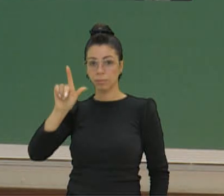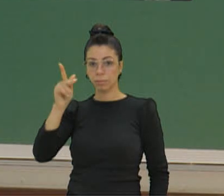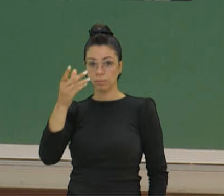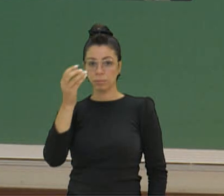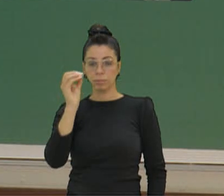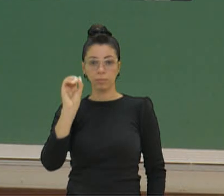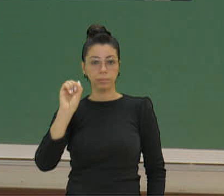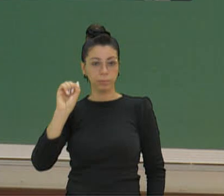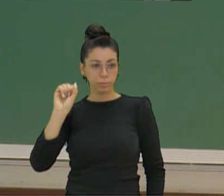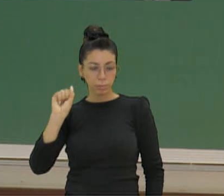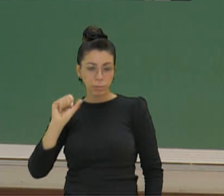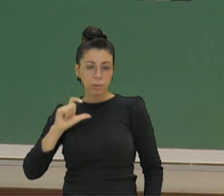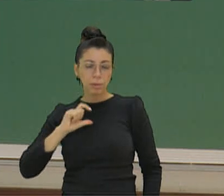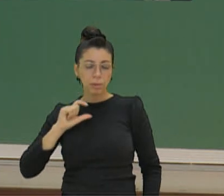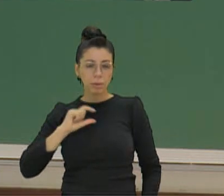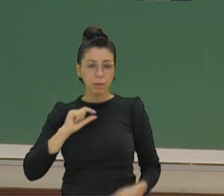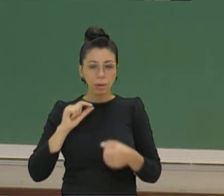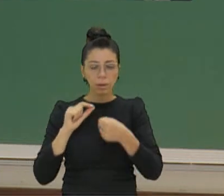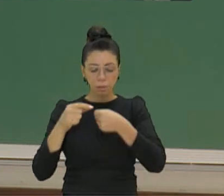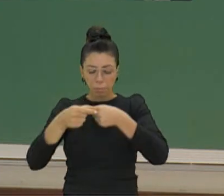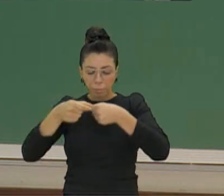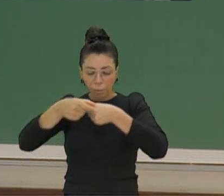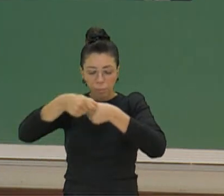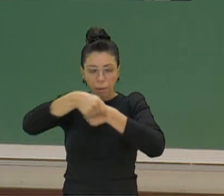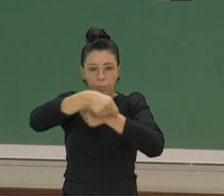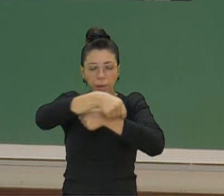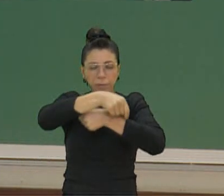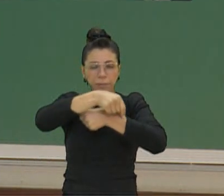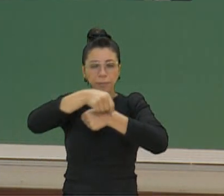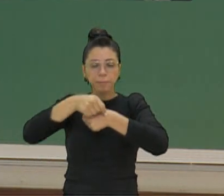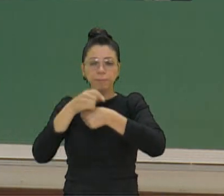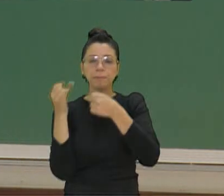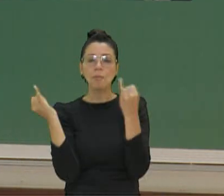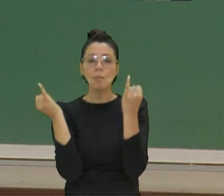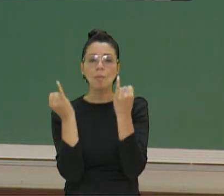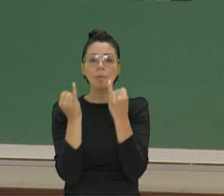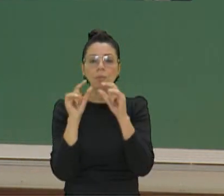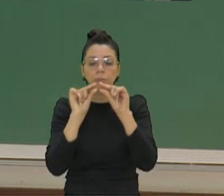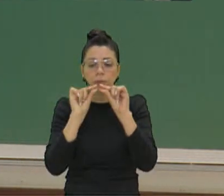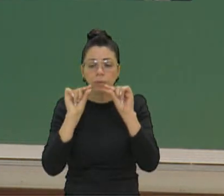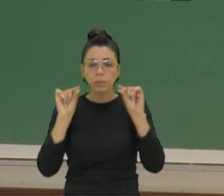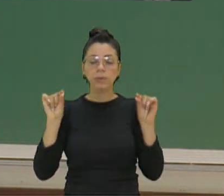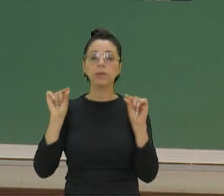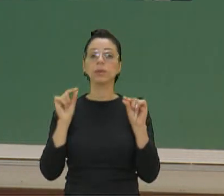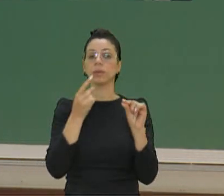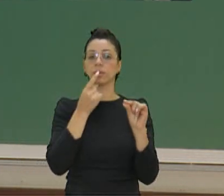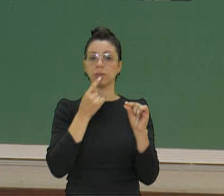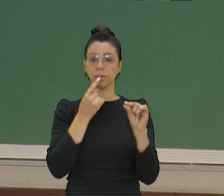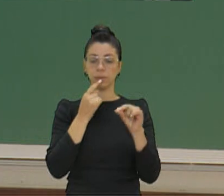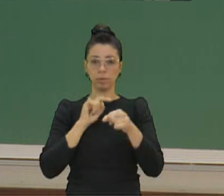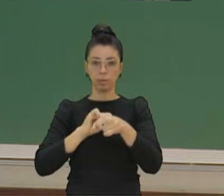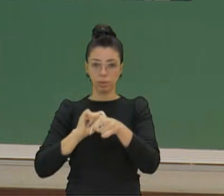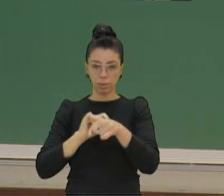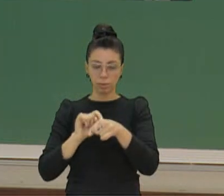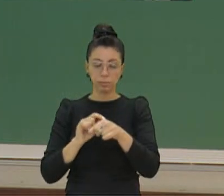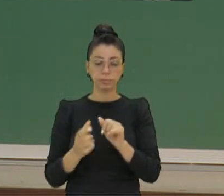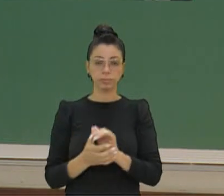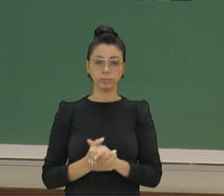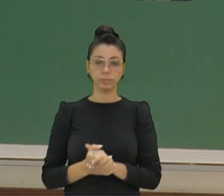inervações, né? Vasinhos bem fininhos de sangue. Na parte frontal e central do olho, a esclera possui uma